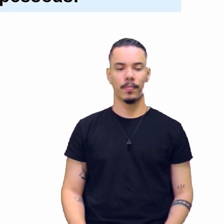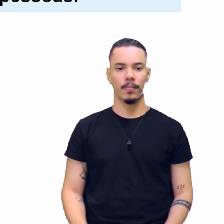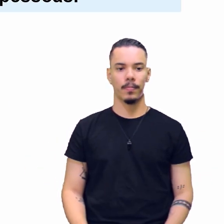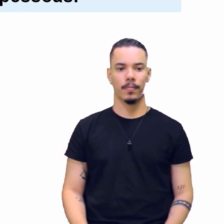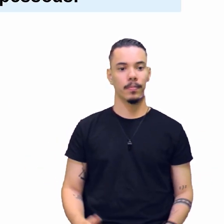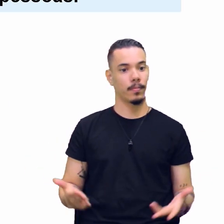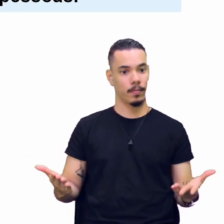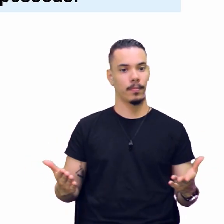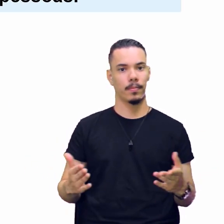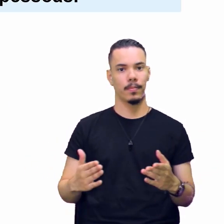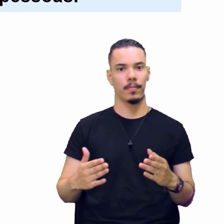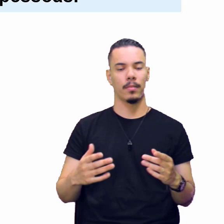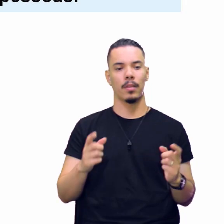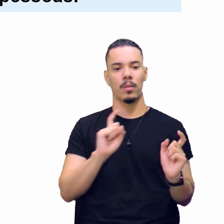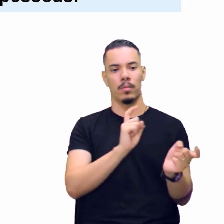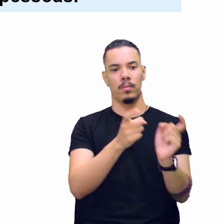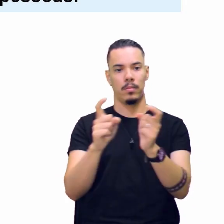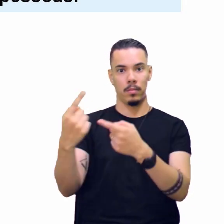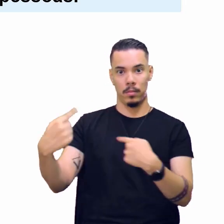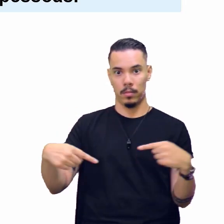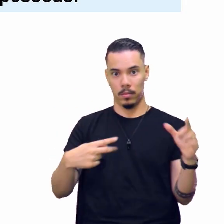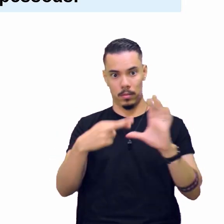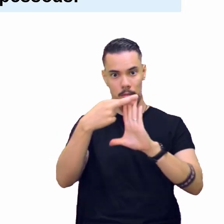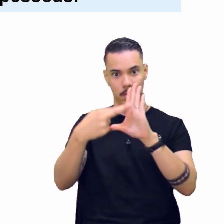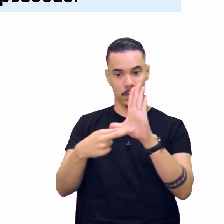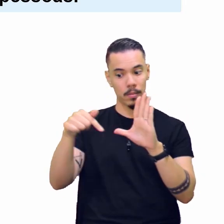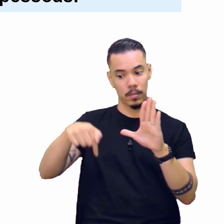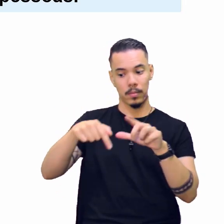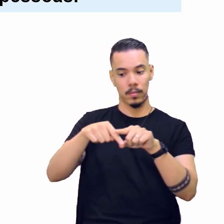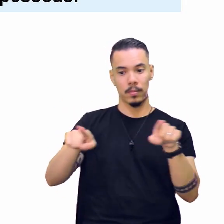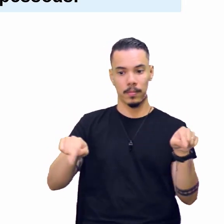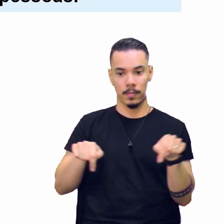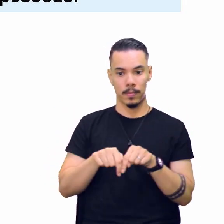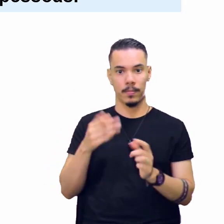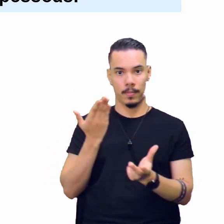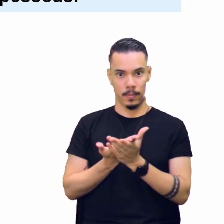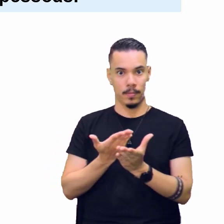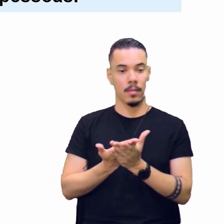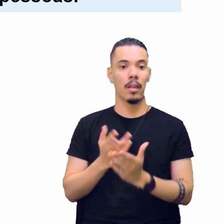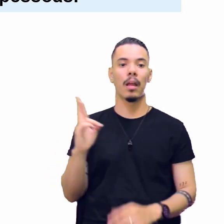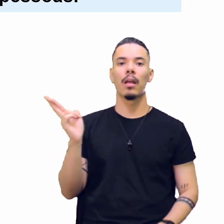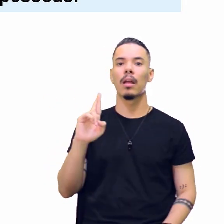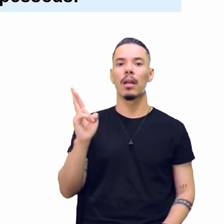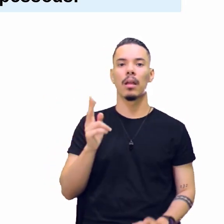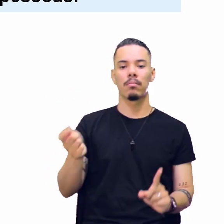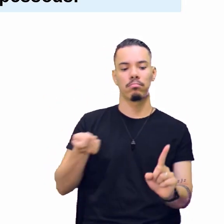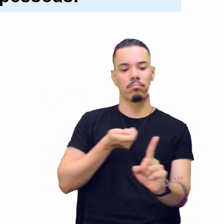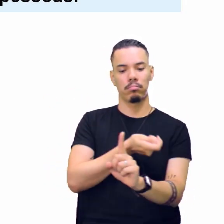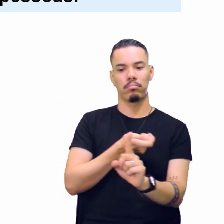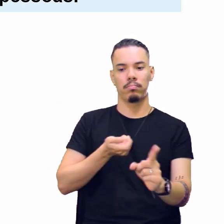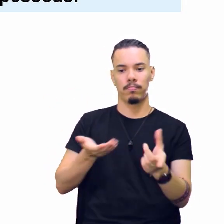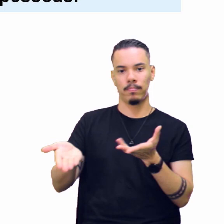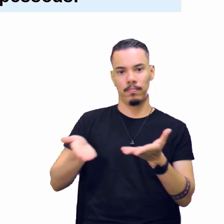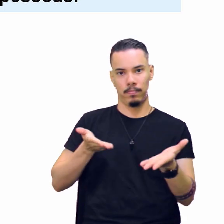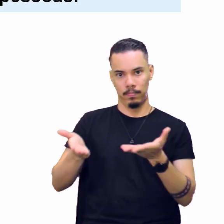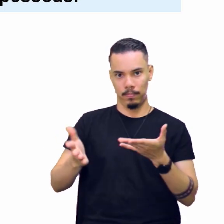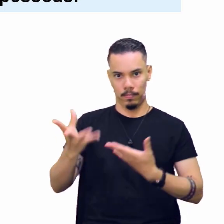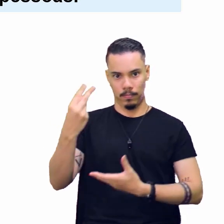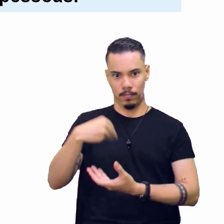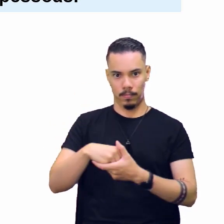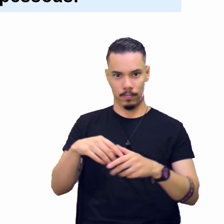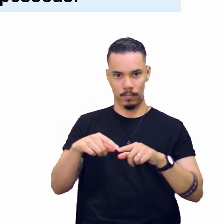Debate regrado. Pronto, aqui na sala de aula, né? Quem vai ser o mediador aqui da sala?